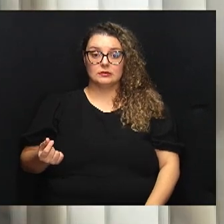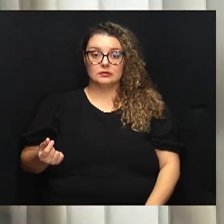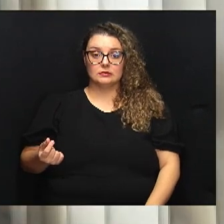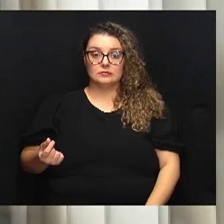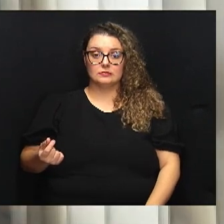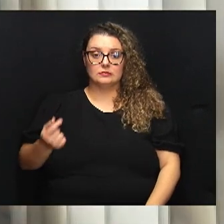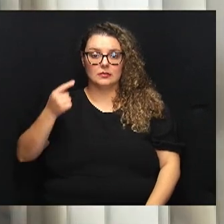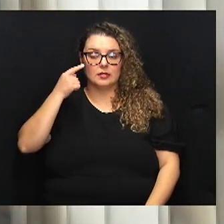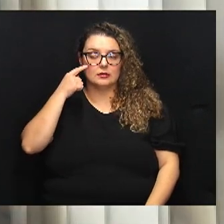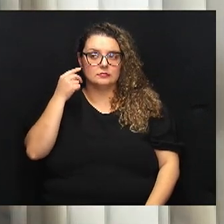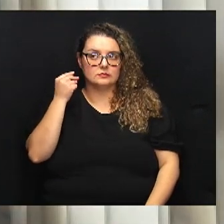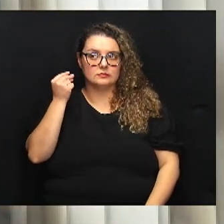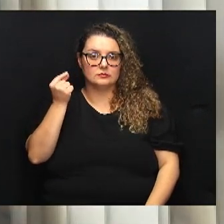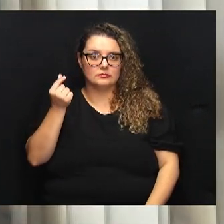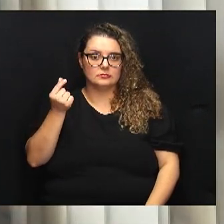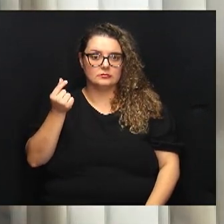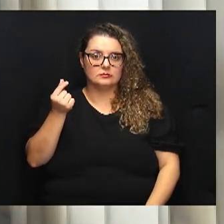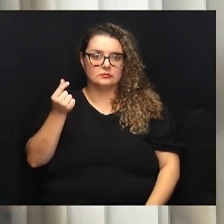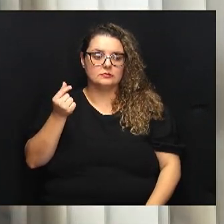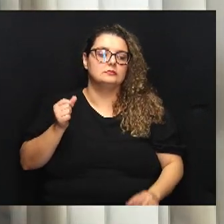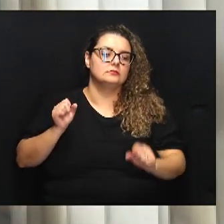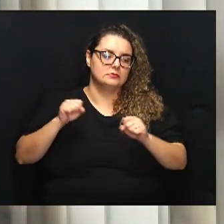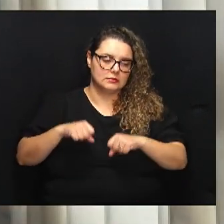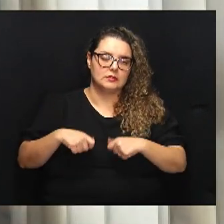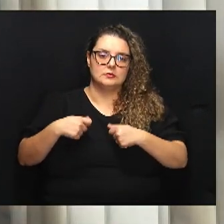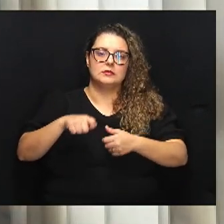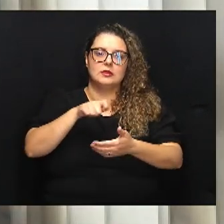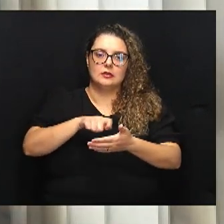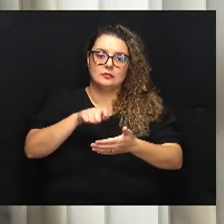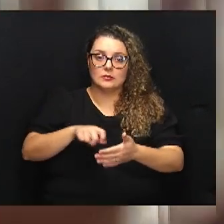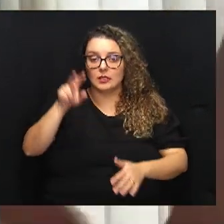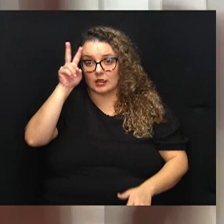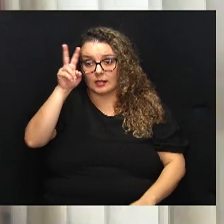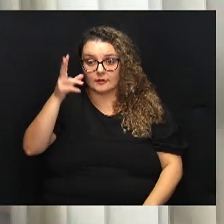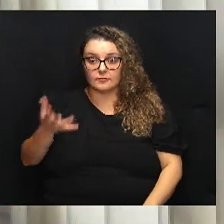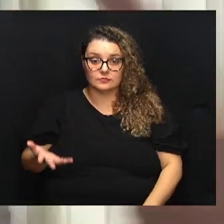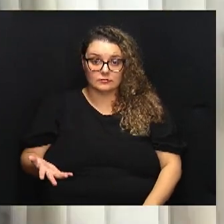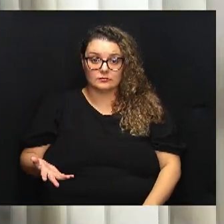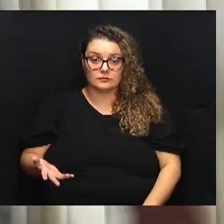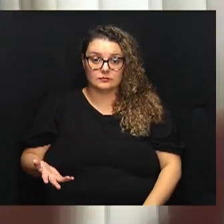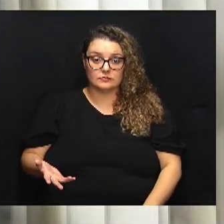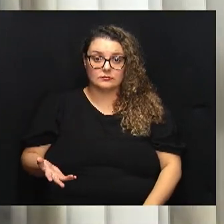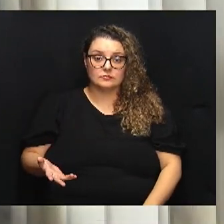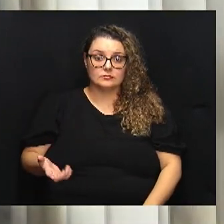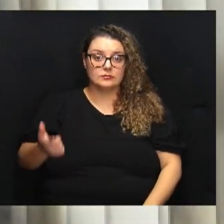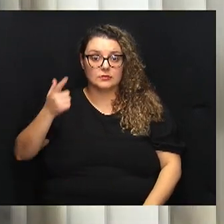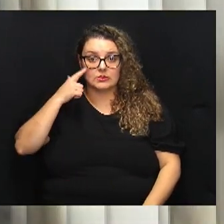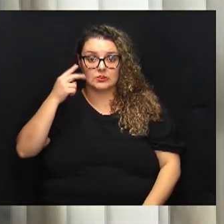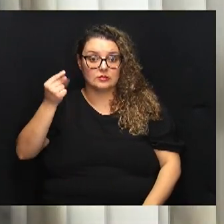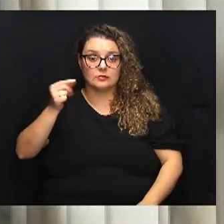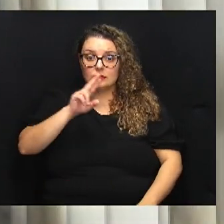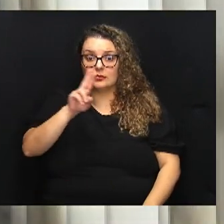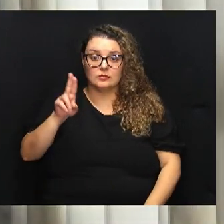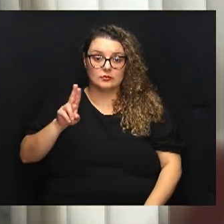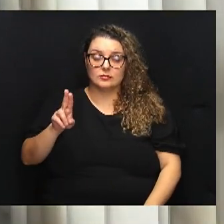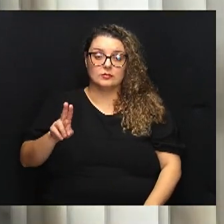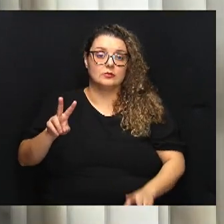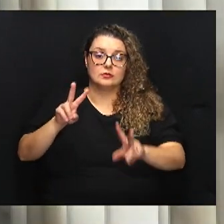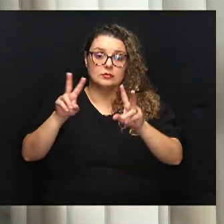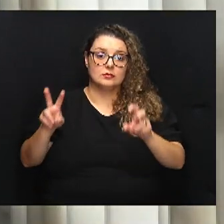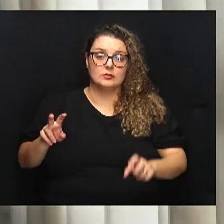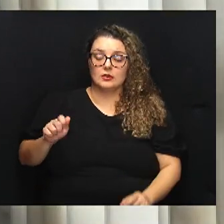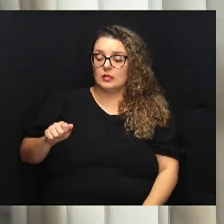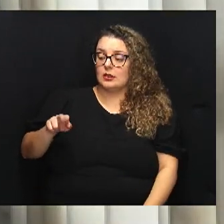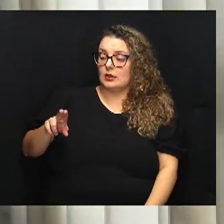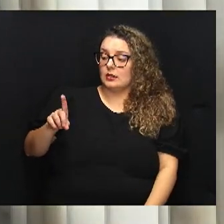veio, sim, você precisa escrever a história, e já me veio o título da história, né? A